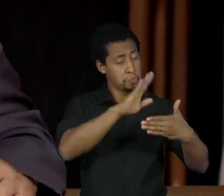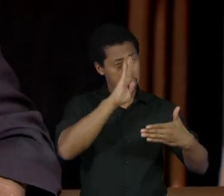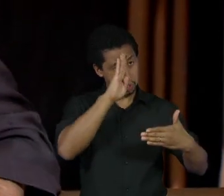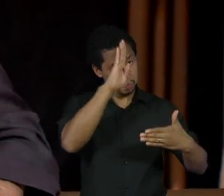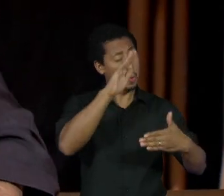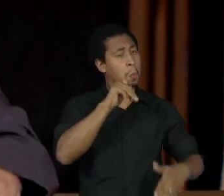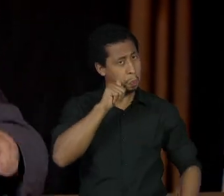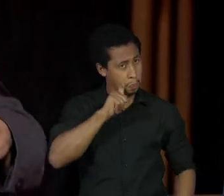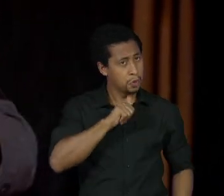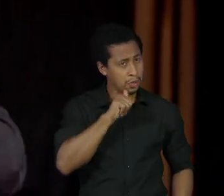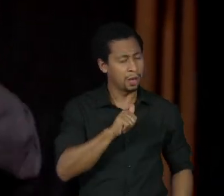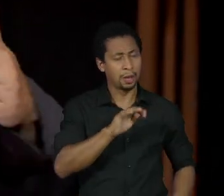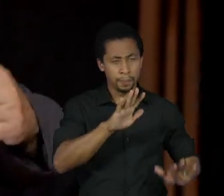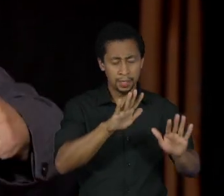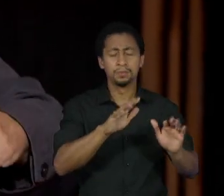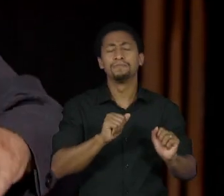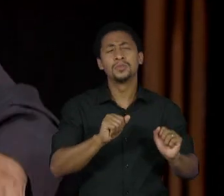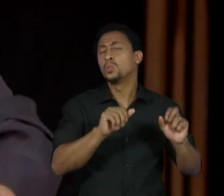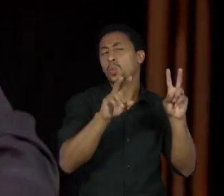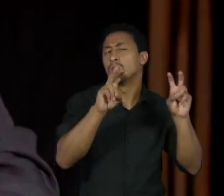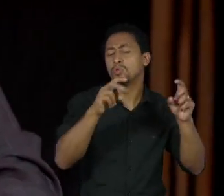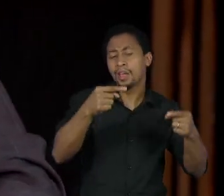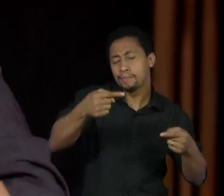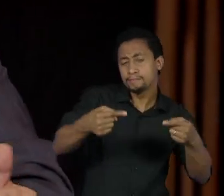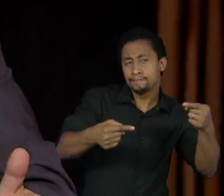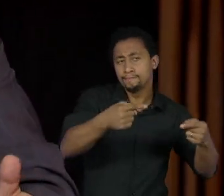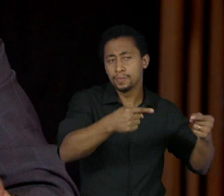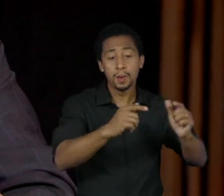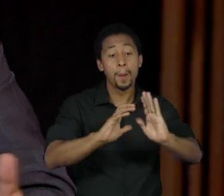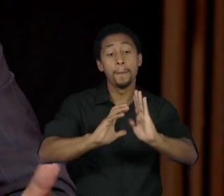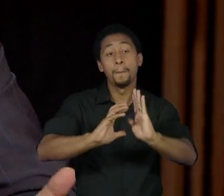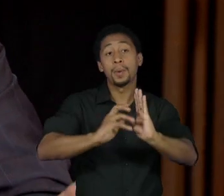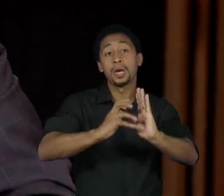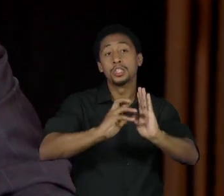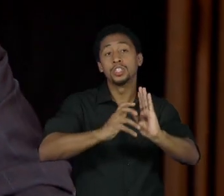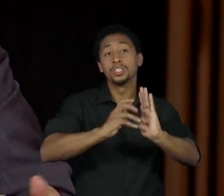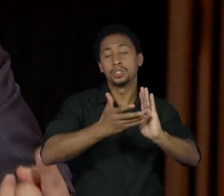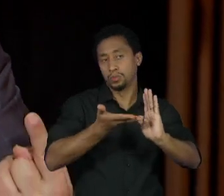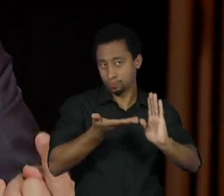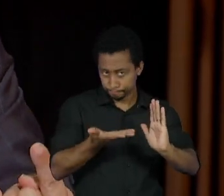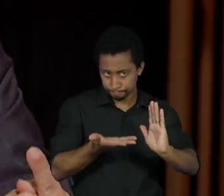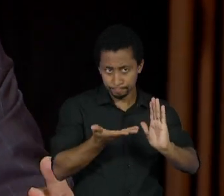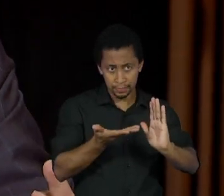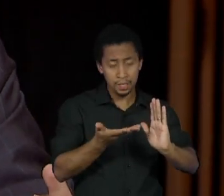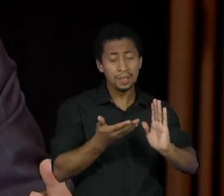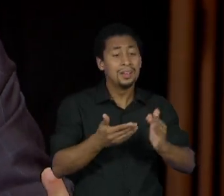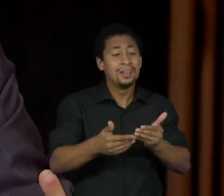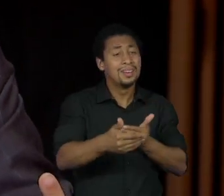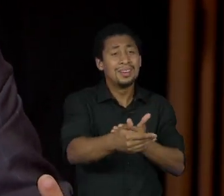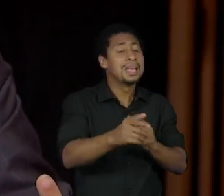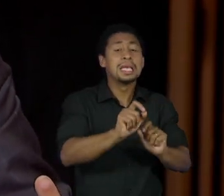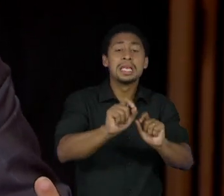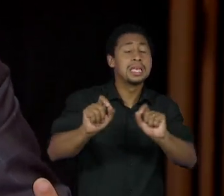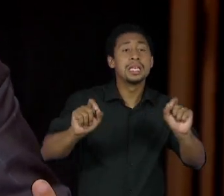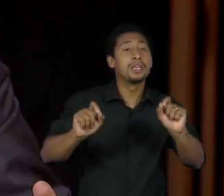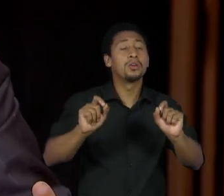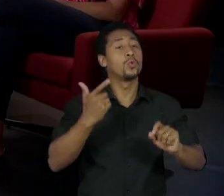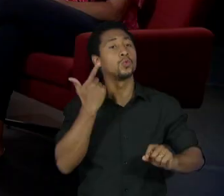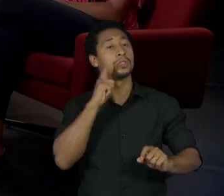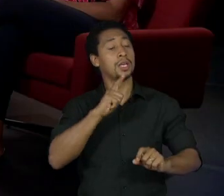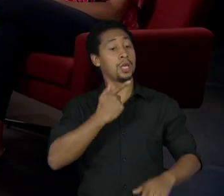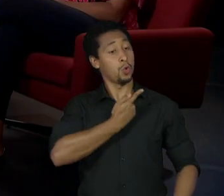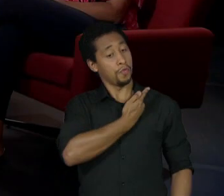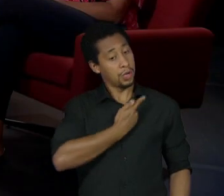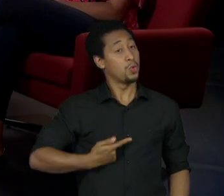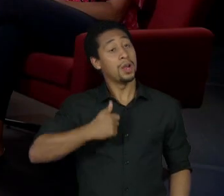política partidária, hein? Quando que a gente vai ter de novo assim, uma governadora? Eu fui ver, a gente só teve a Benedita da Silva. No Rio de